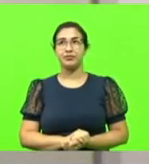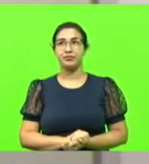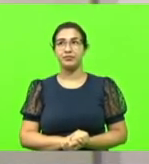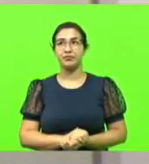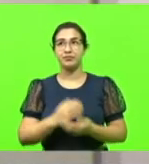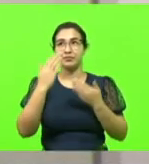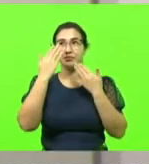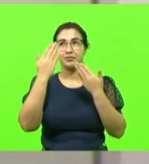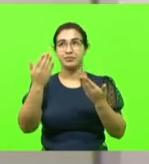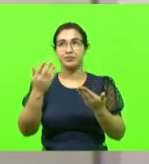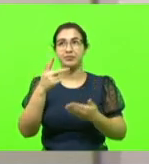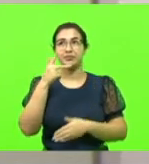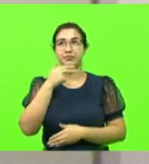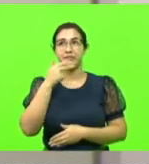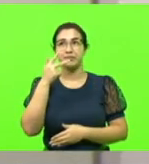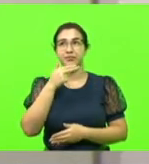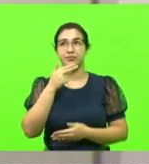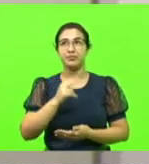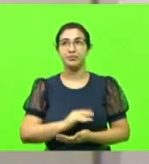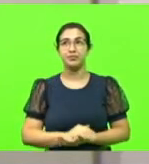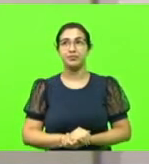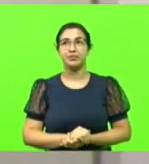Obrigado, deputado Kennedy Nunes.